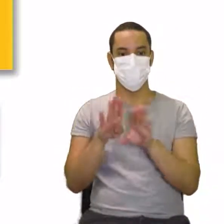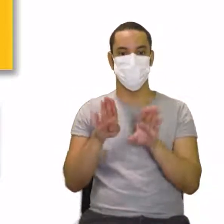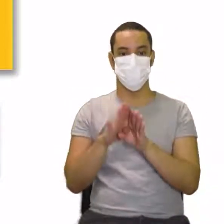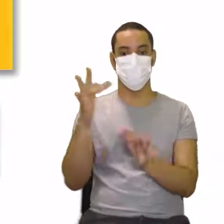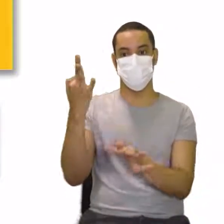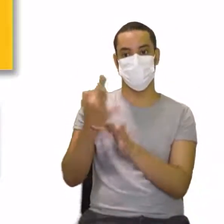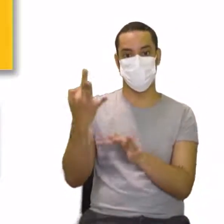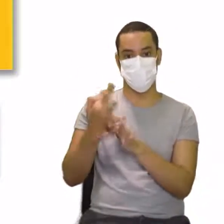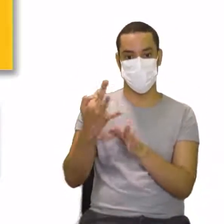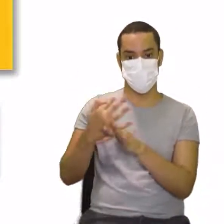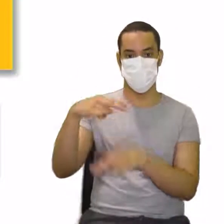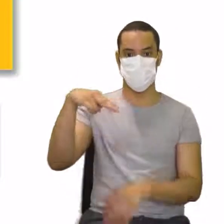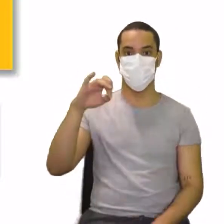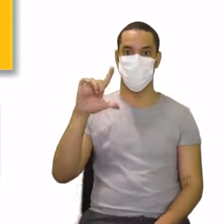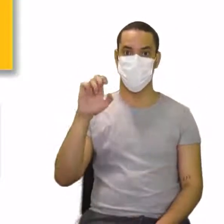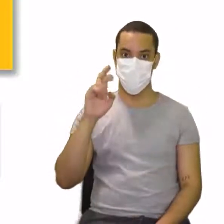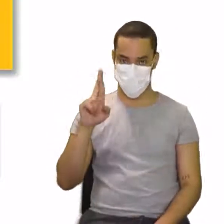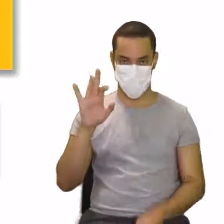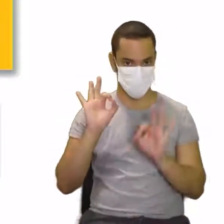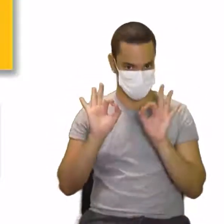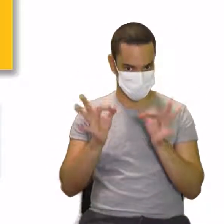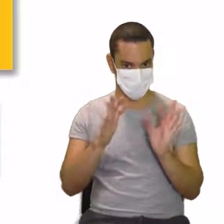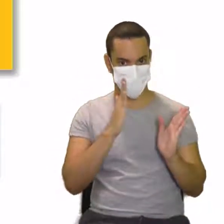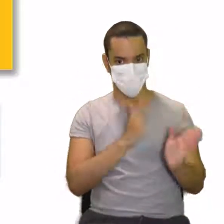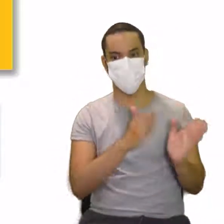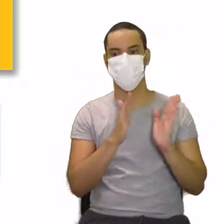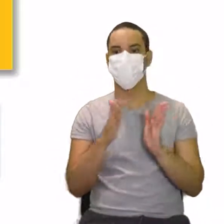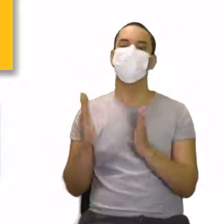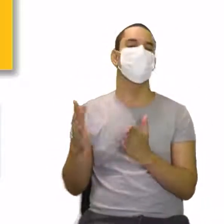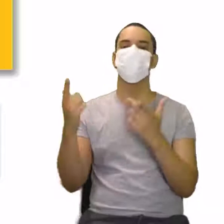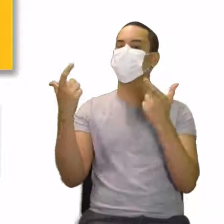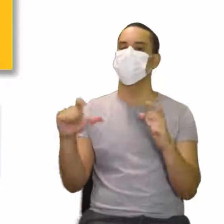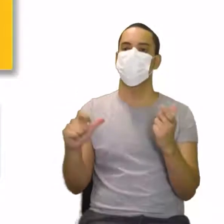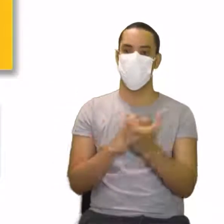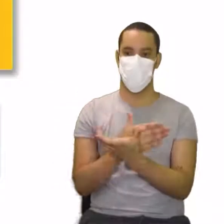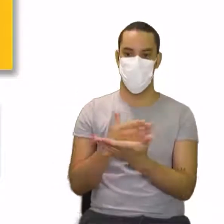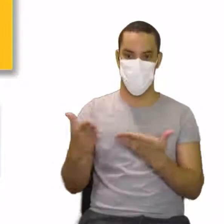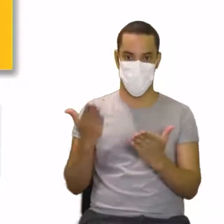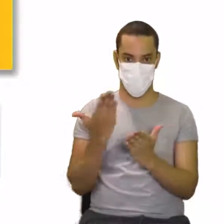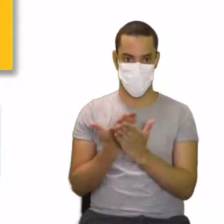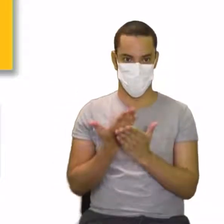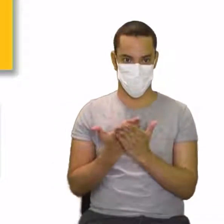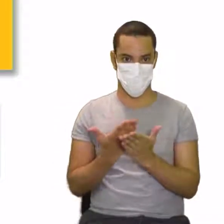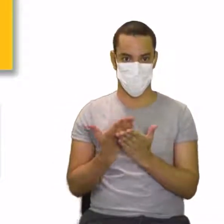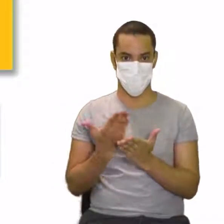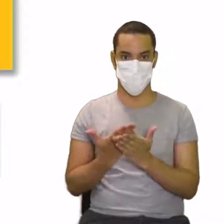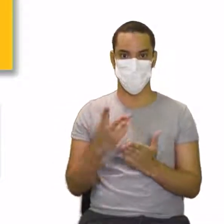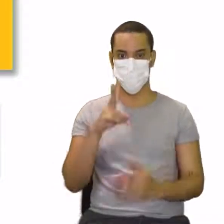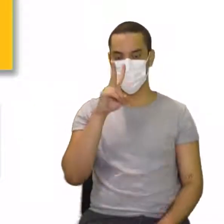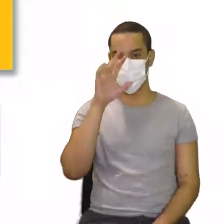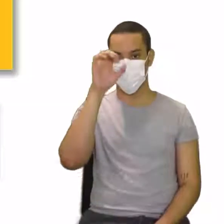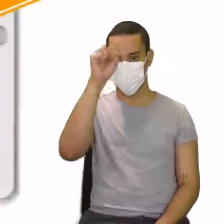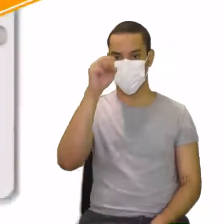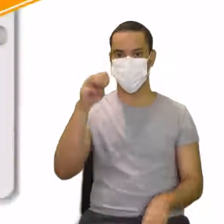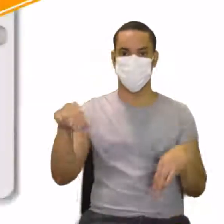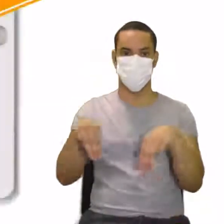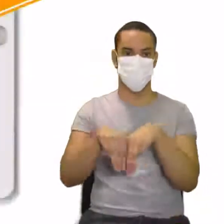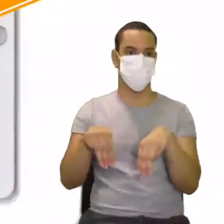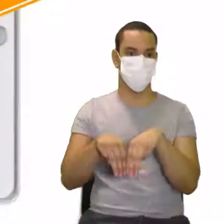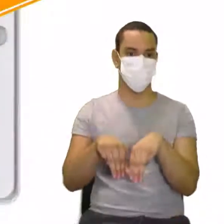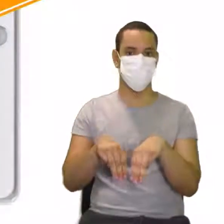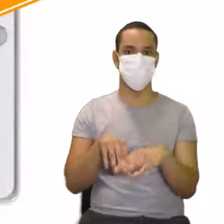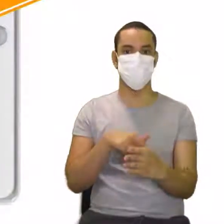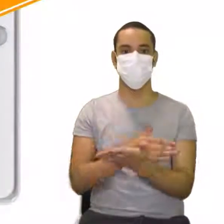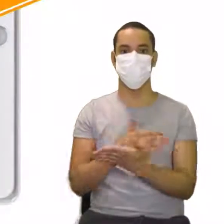de física nuclear, ok? Pessoal, de onde é que começa a nossa aula aí de força magnética?